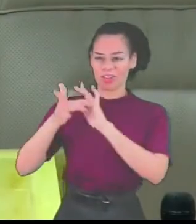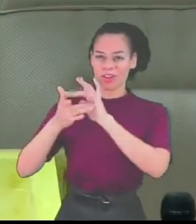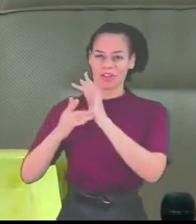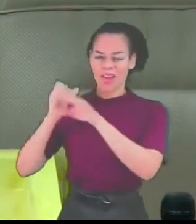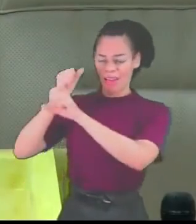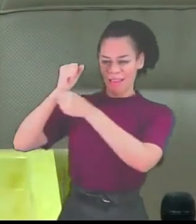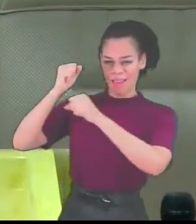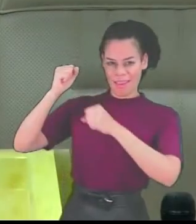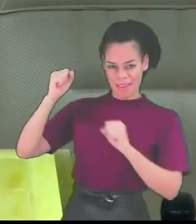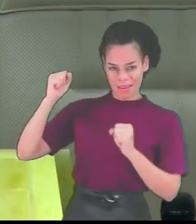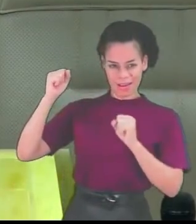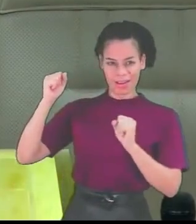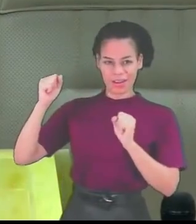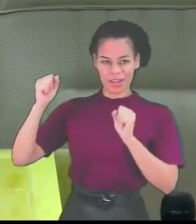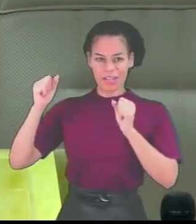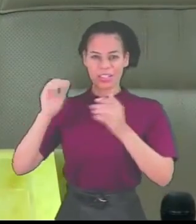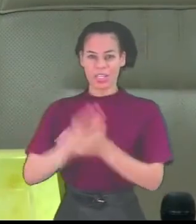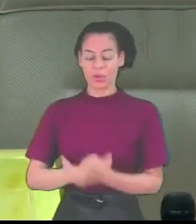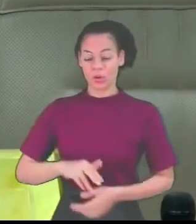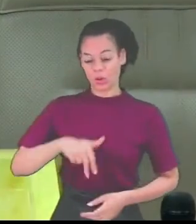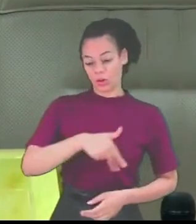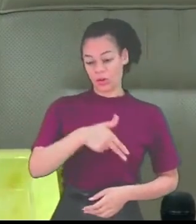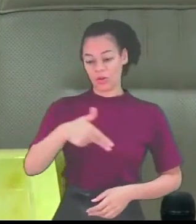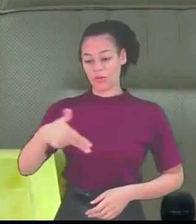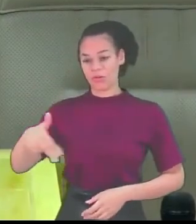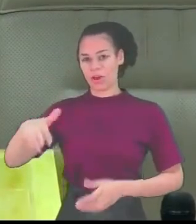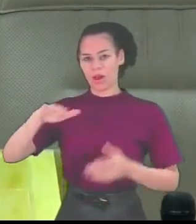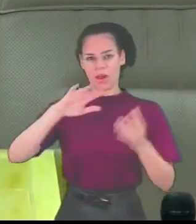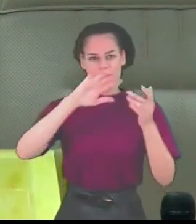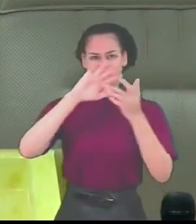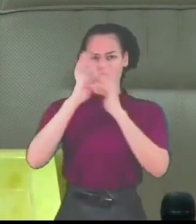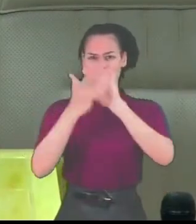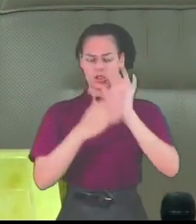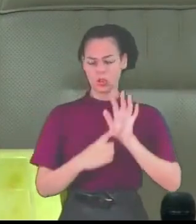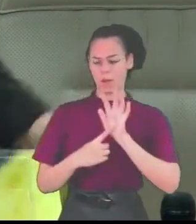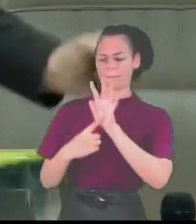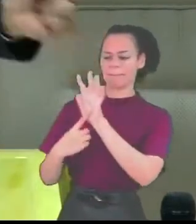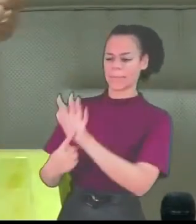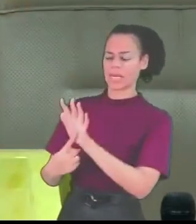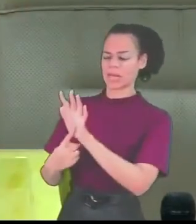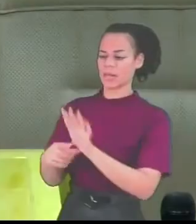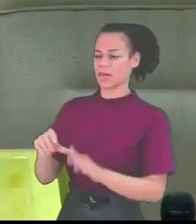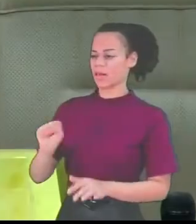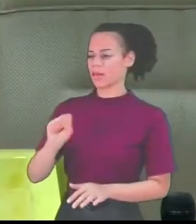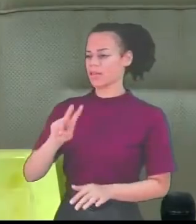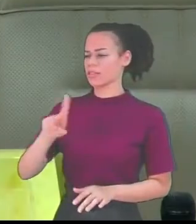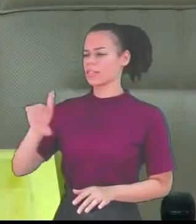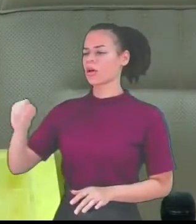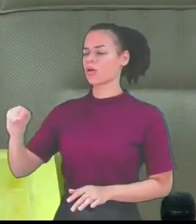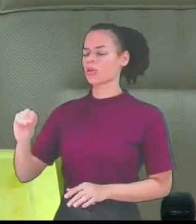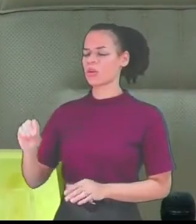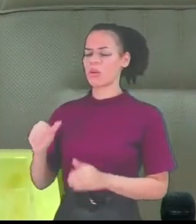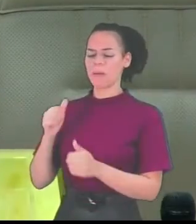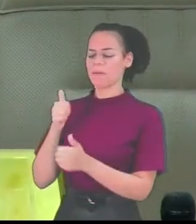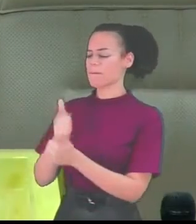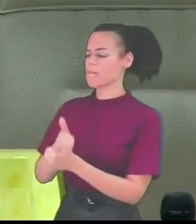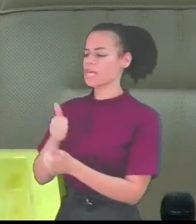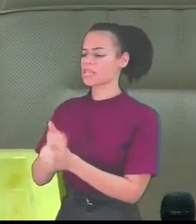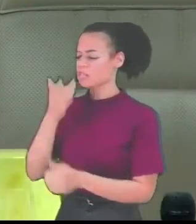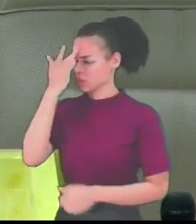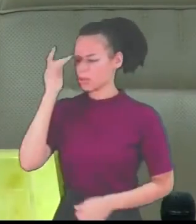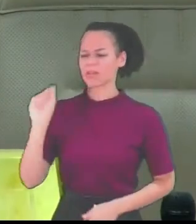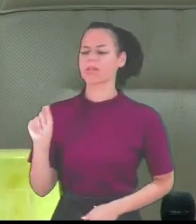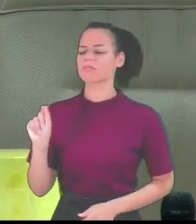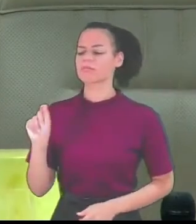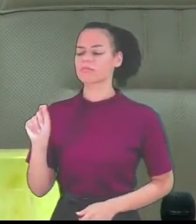vai no caminho ou próprio Jesus aparece para reler Spawn Saulo a quem tu persegues glórias a